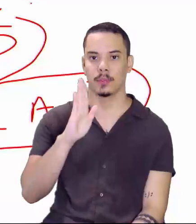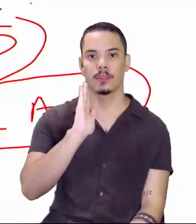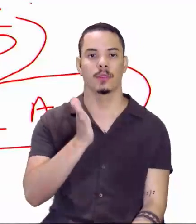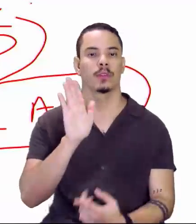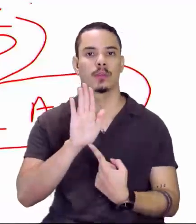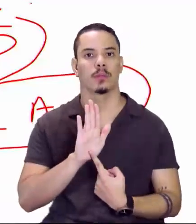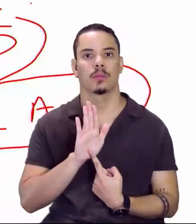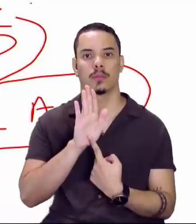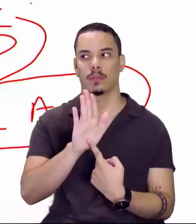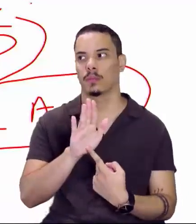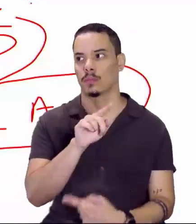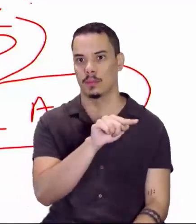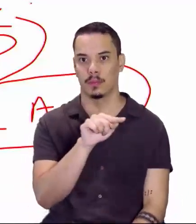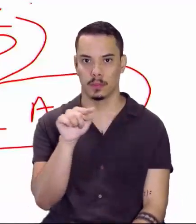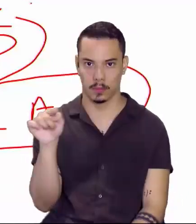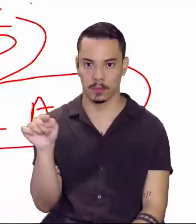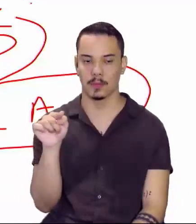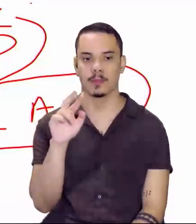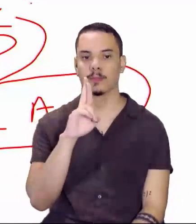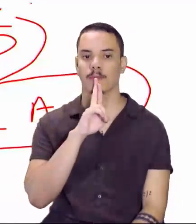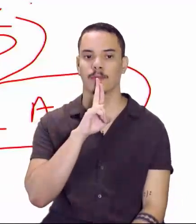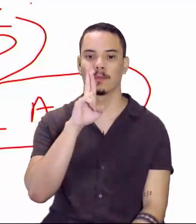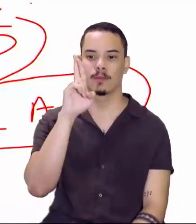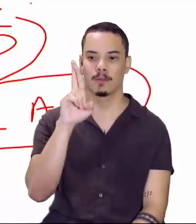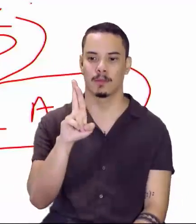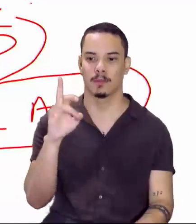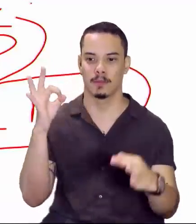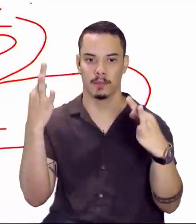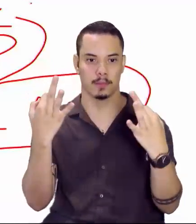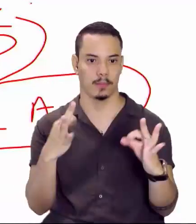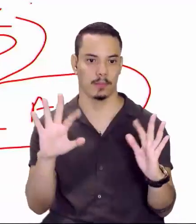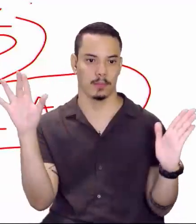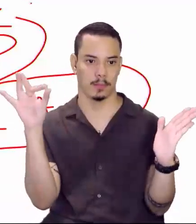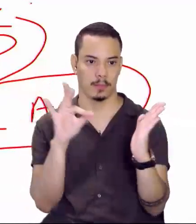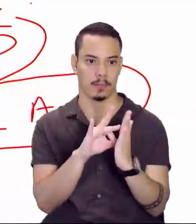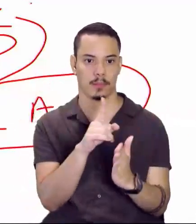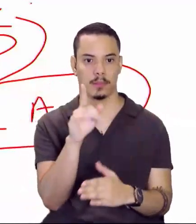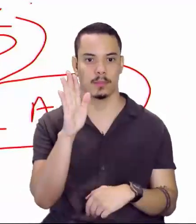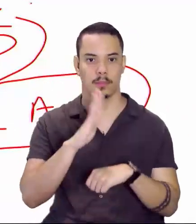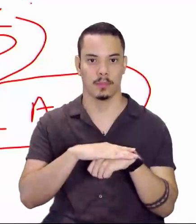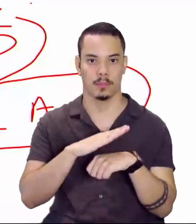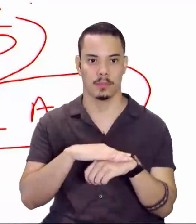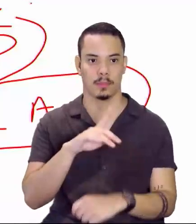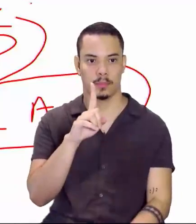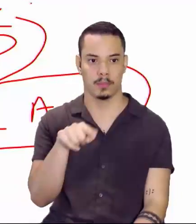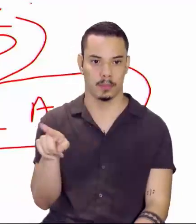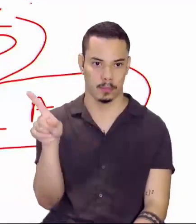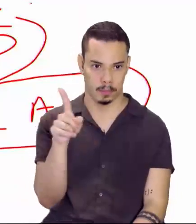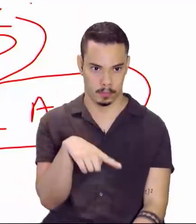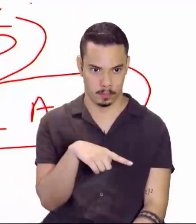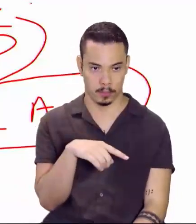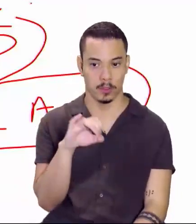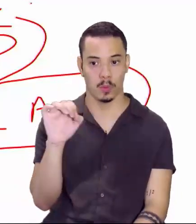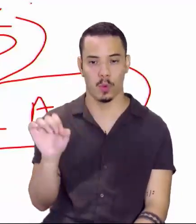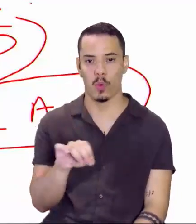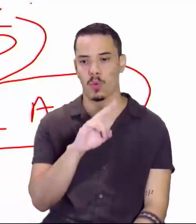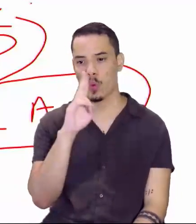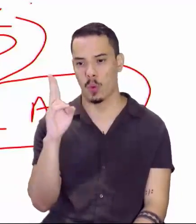mostrar a resposta certa que você assinalou, ou ao mesmo